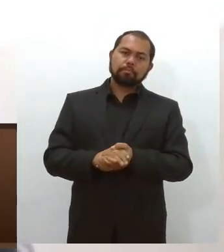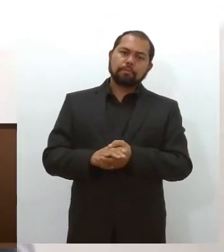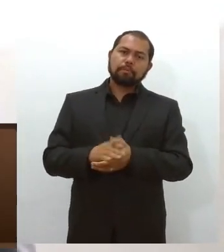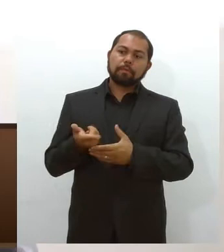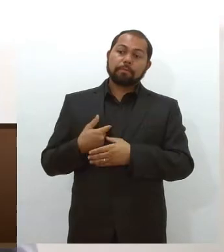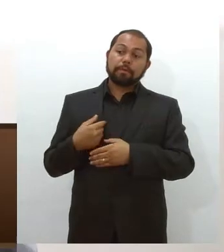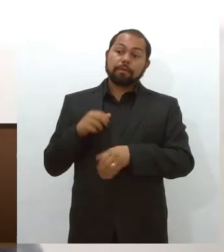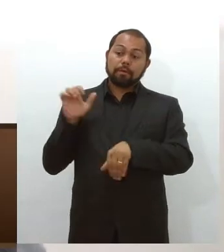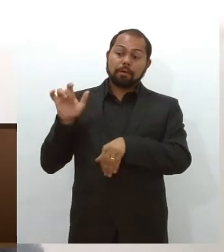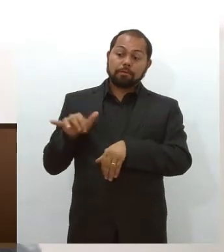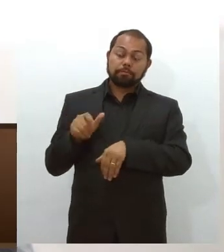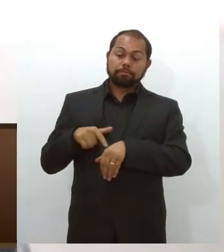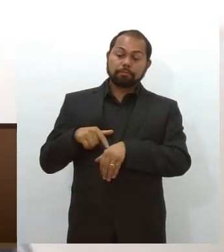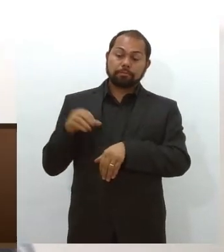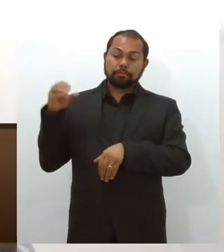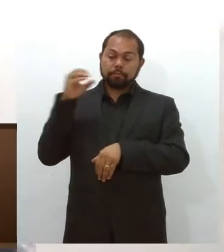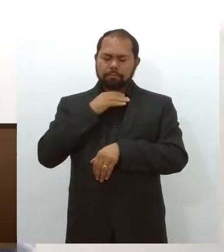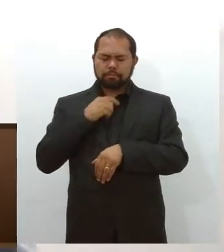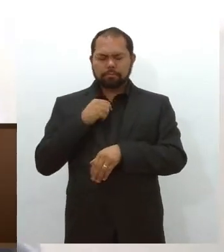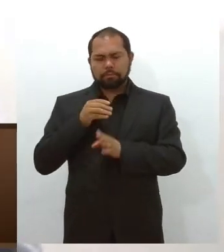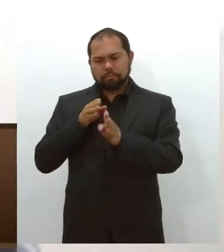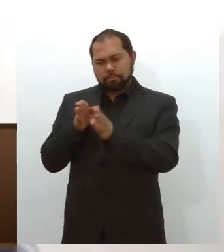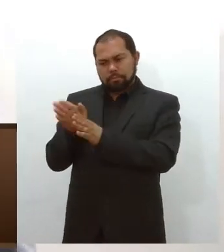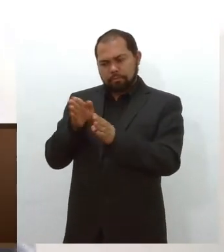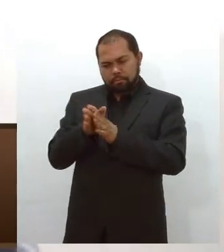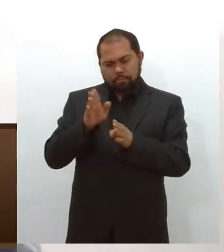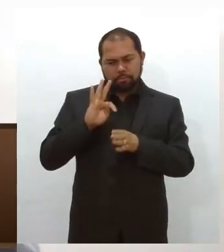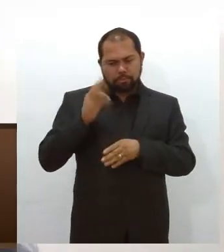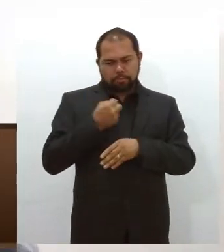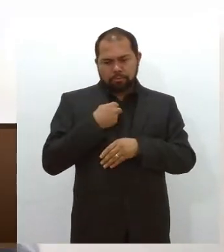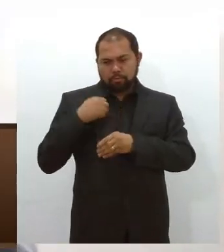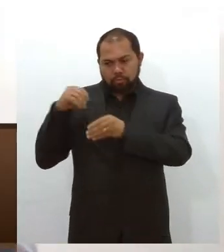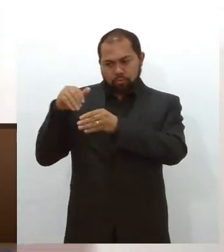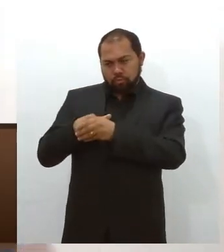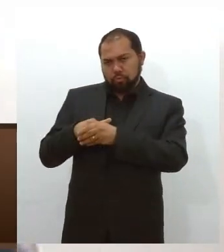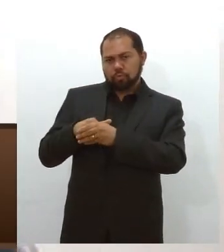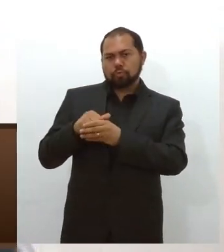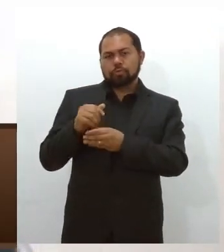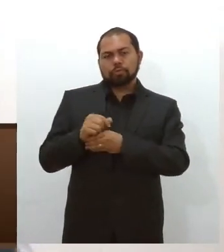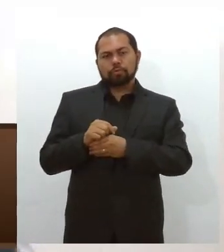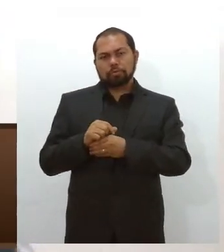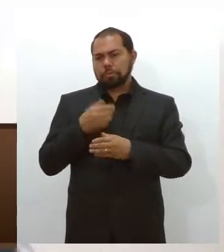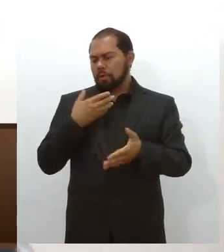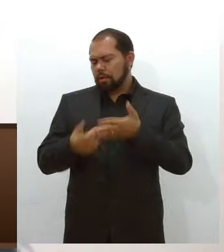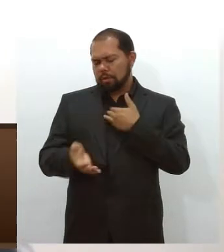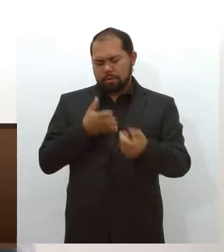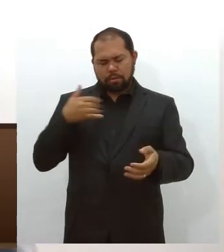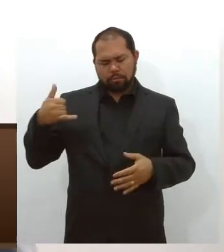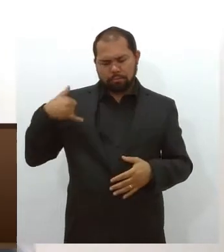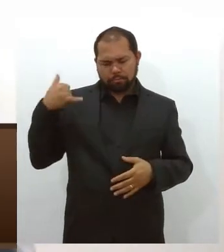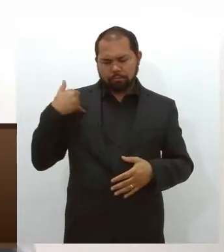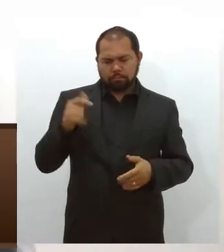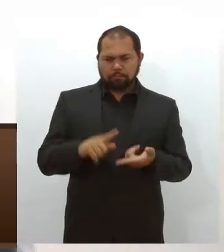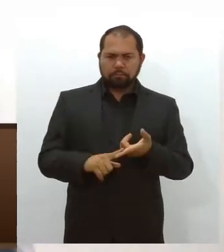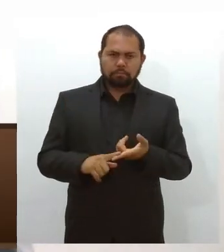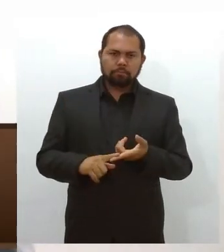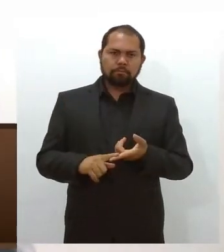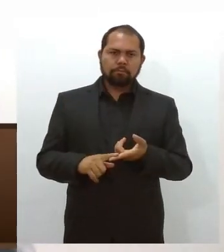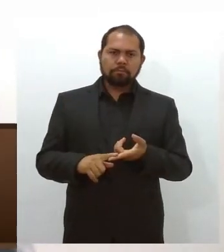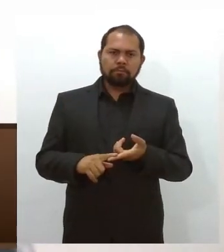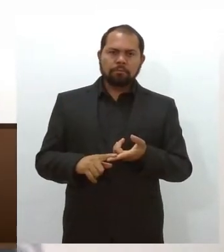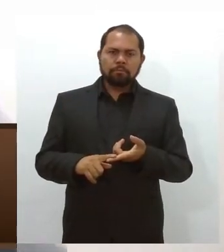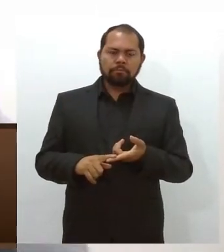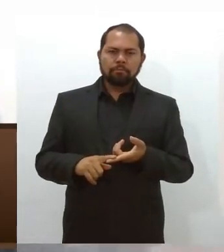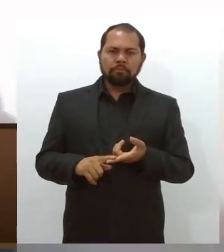nós instruímos a todos os eleitores, sejam de que idade forem esses eleitores, que levem a